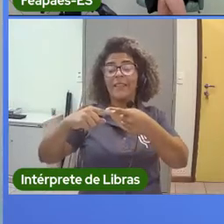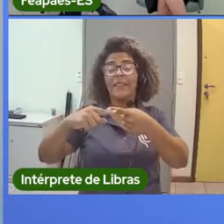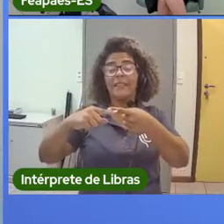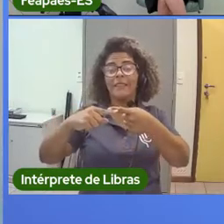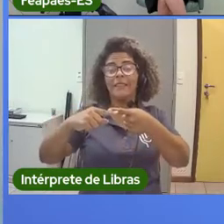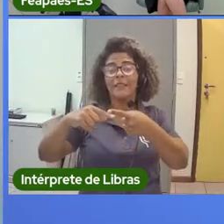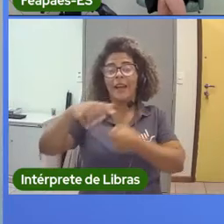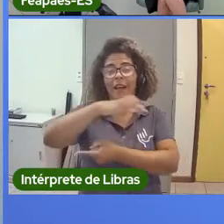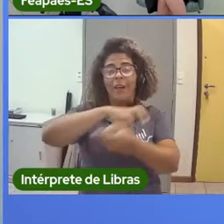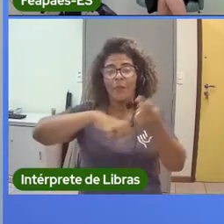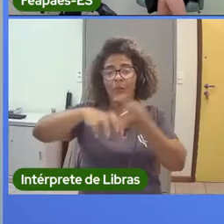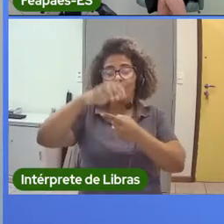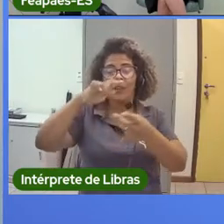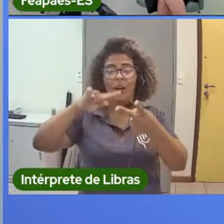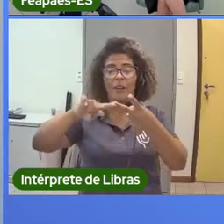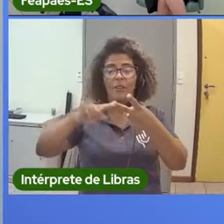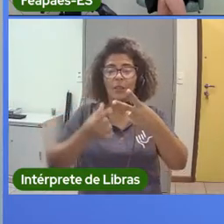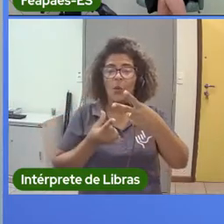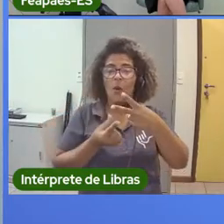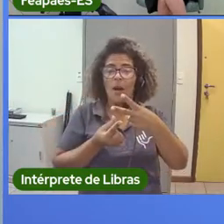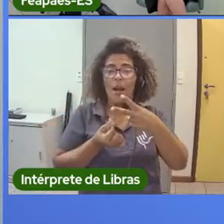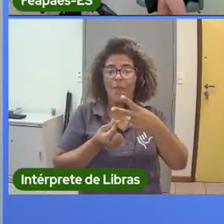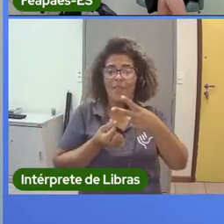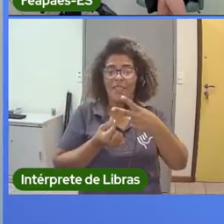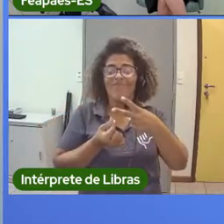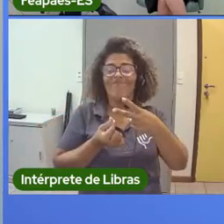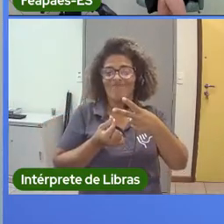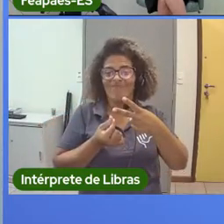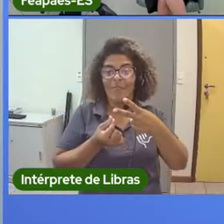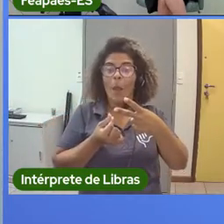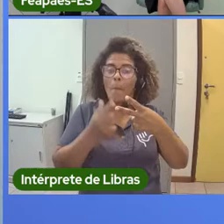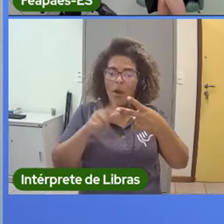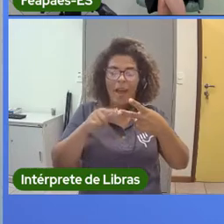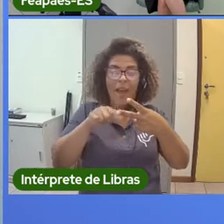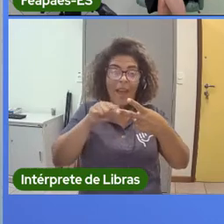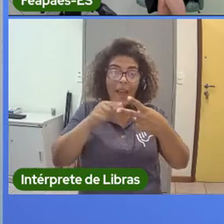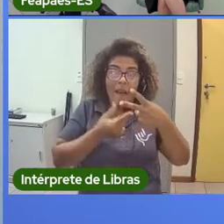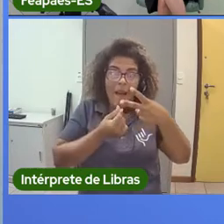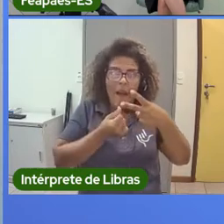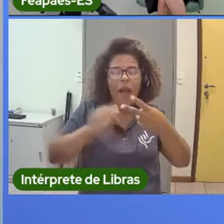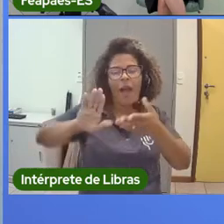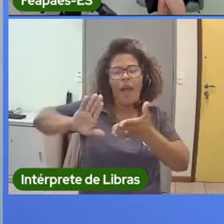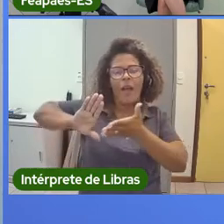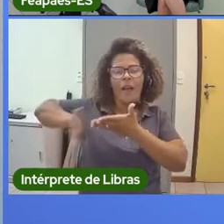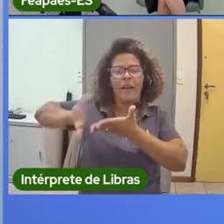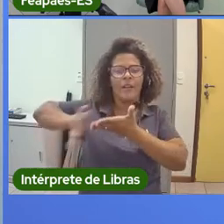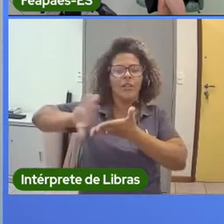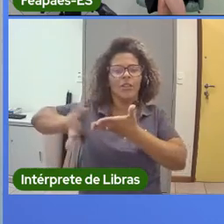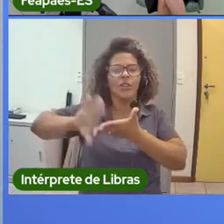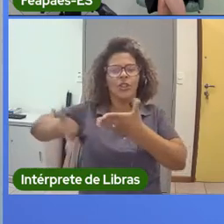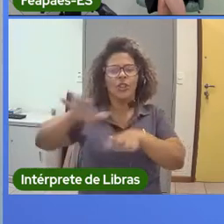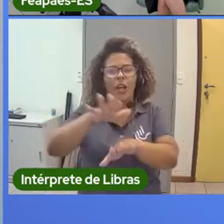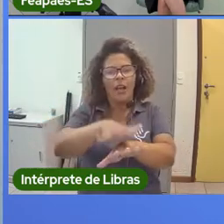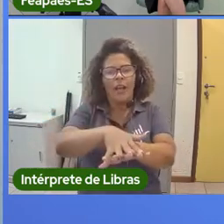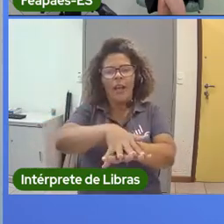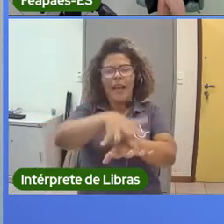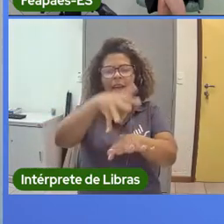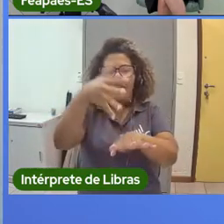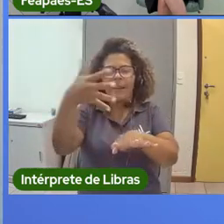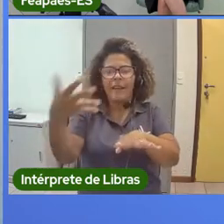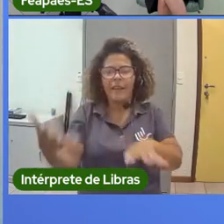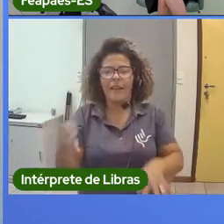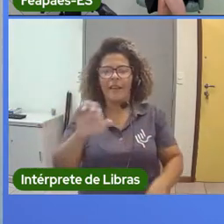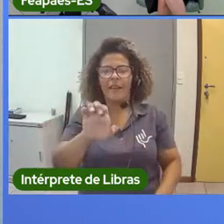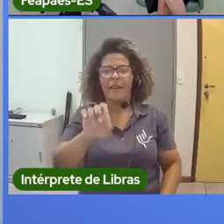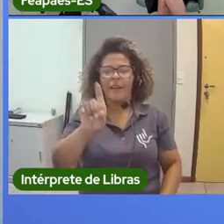ser explorado pelo capitalismo. O processo de exclusão das pessoas com deficiência é muito significativo a partir desse momento. E, ao